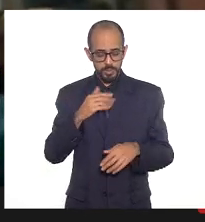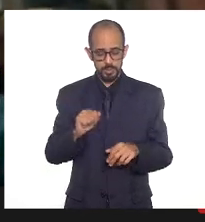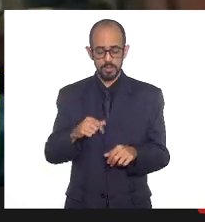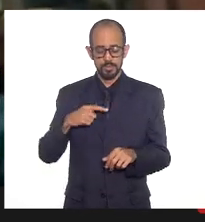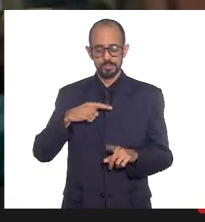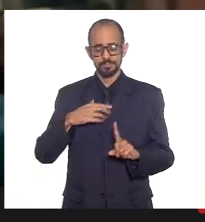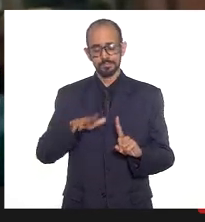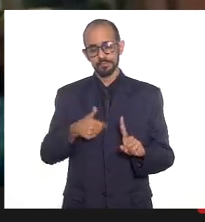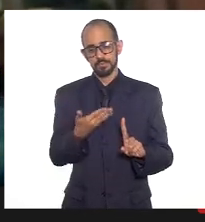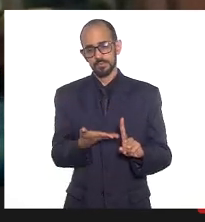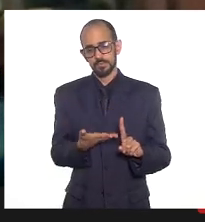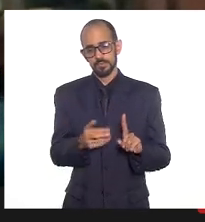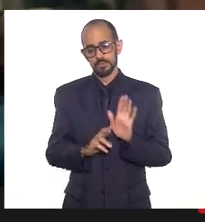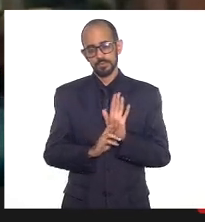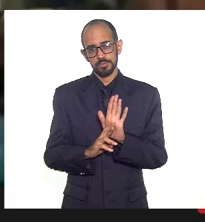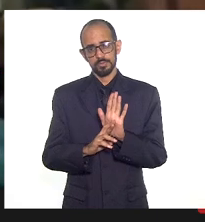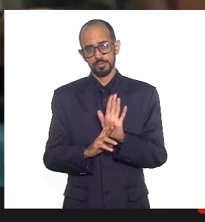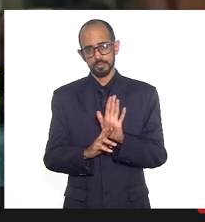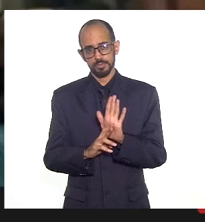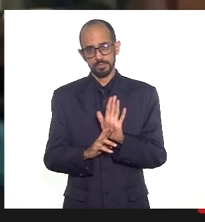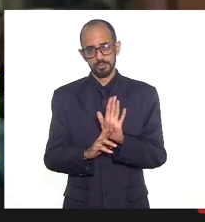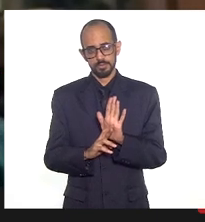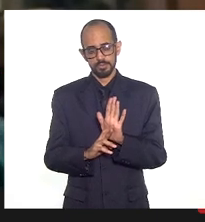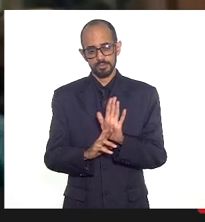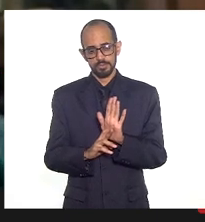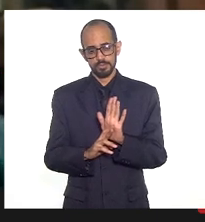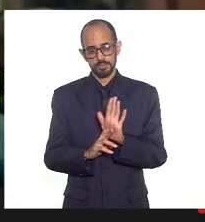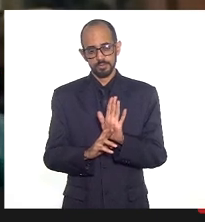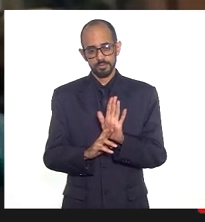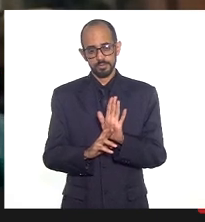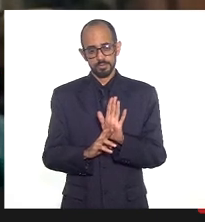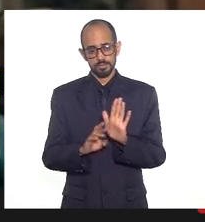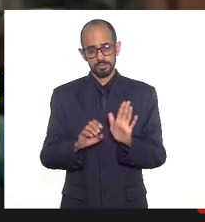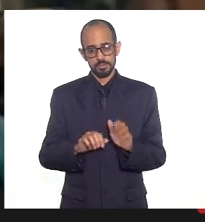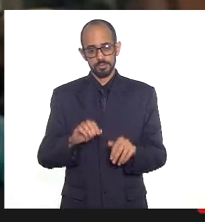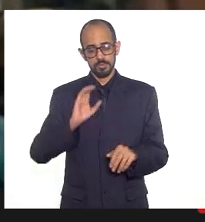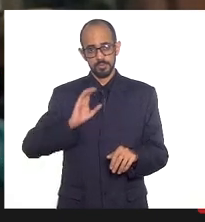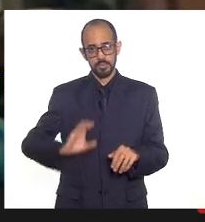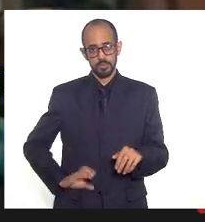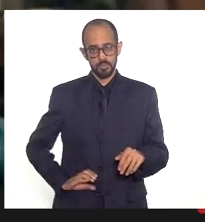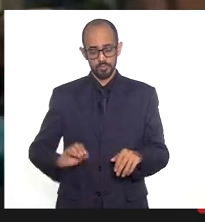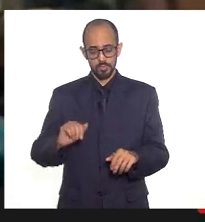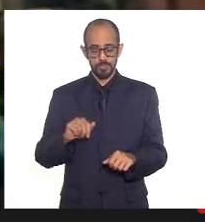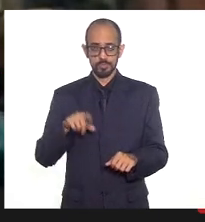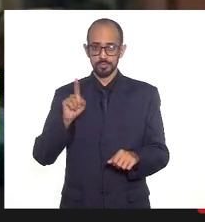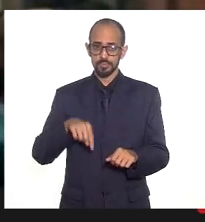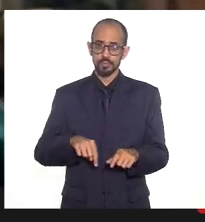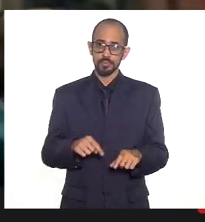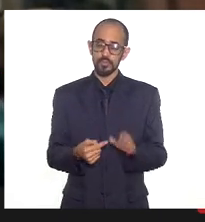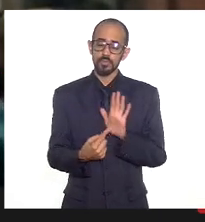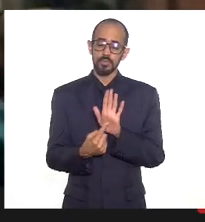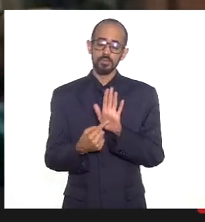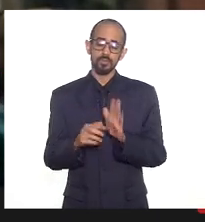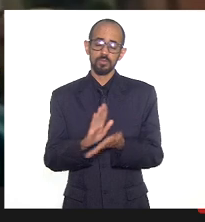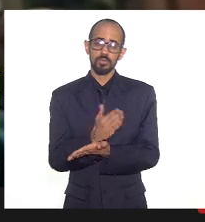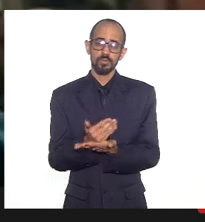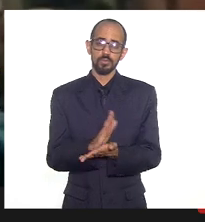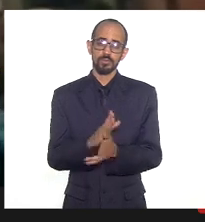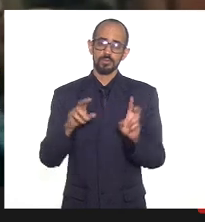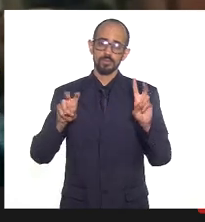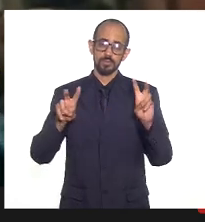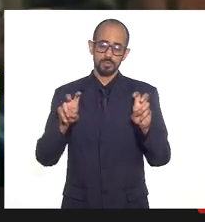como representação, uma das representantes da sociedade civil no Comitê Gestor da Internet, trazer alguns temas para cá, que